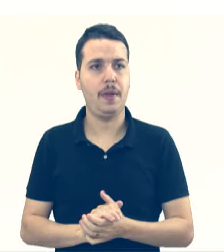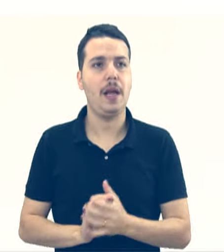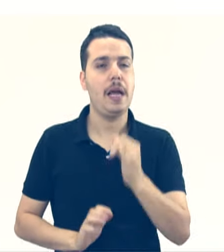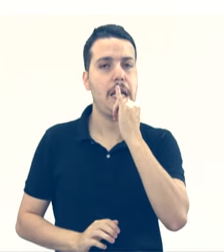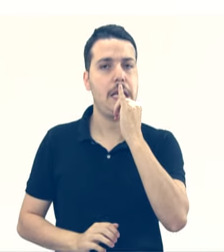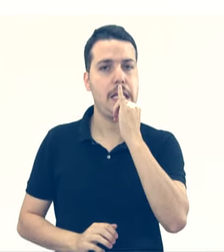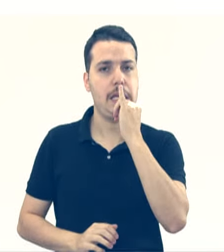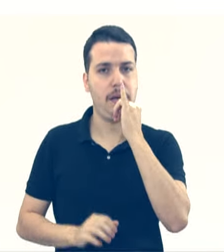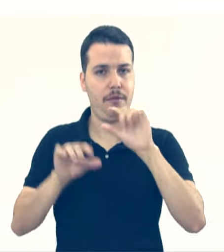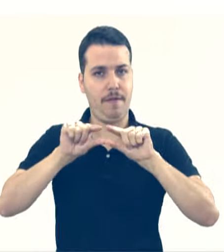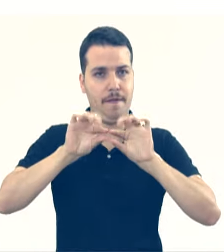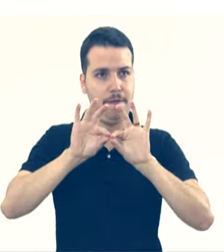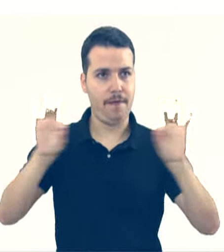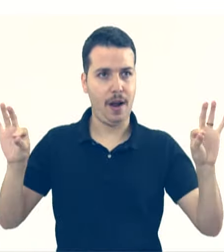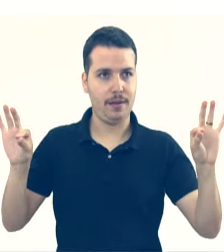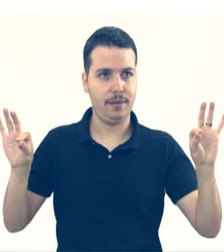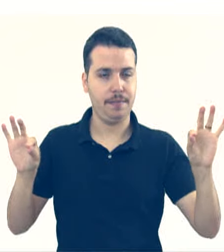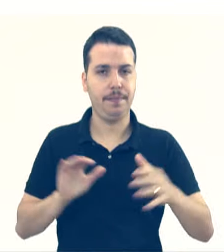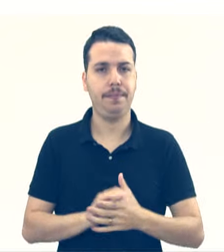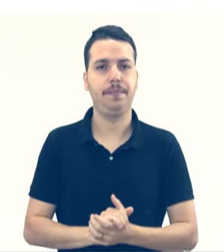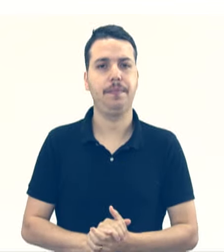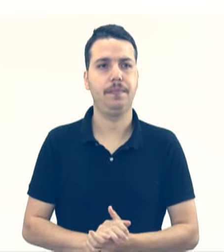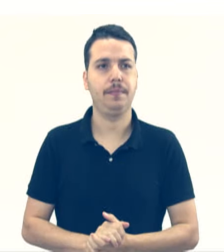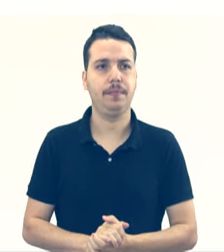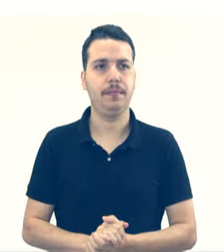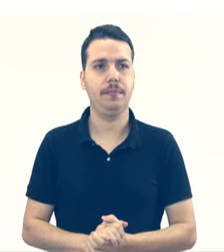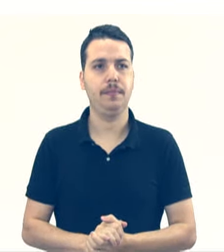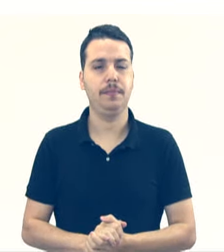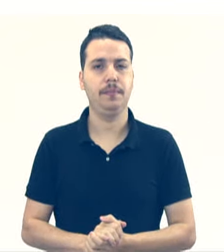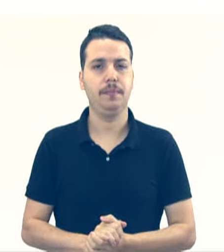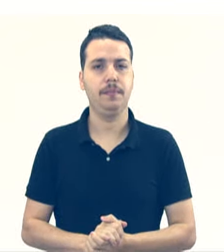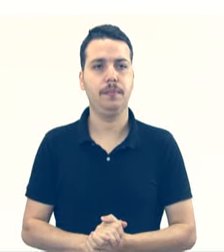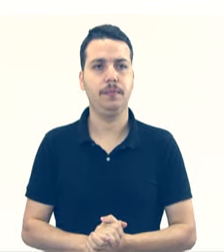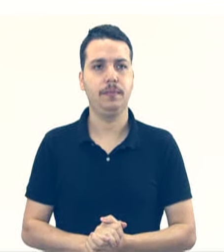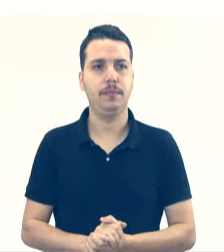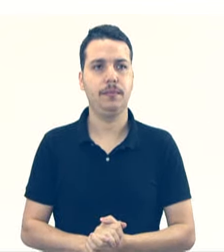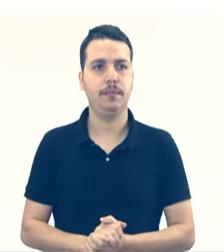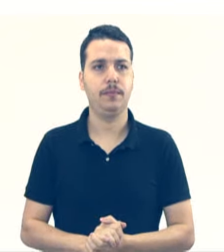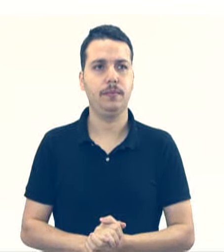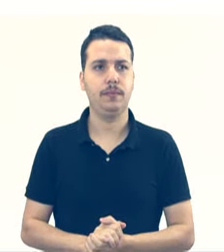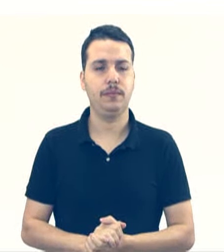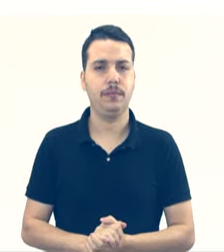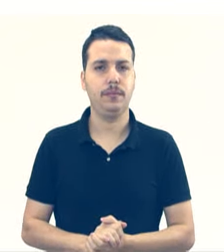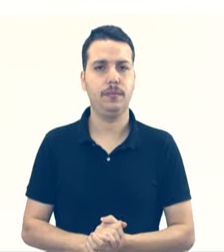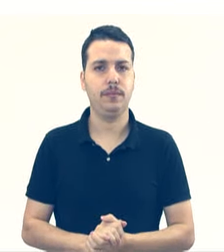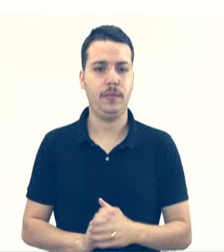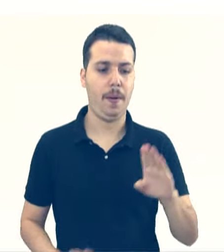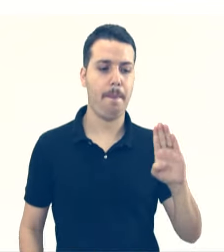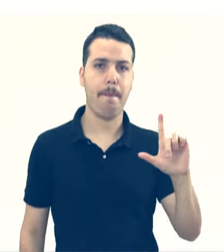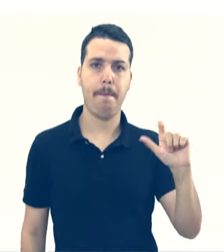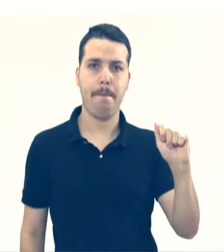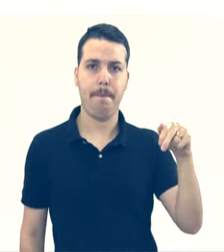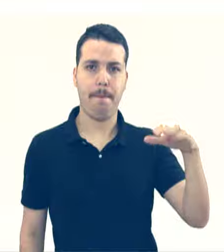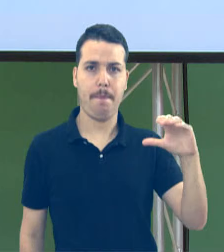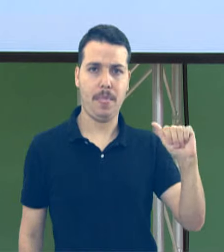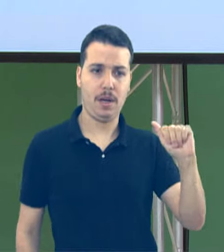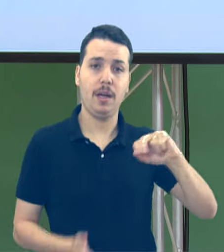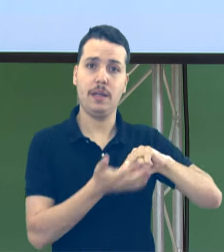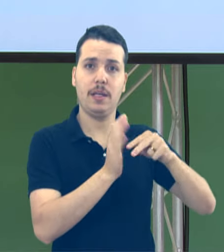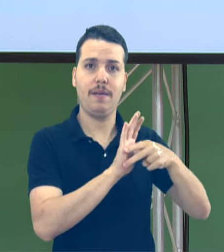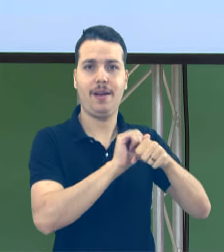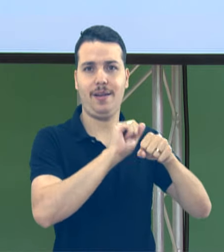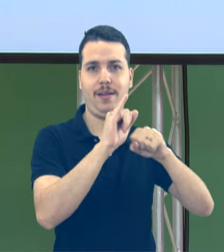la blanca nieve cubría las montañas, blanca. É um